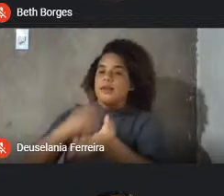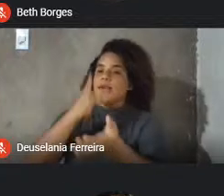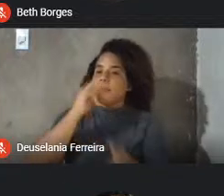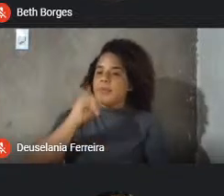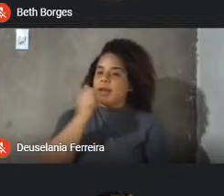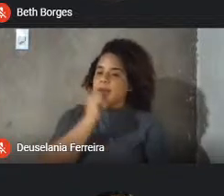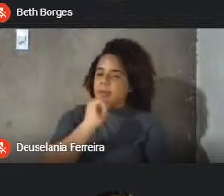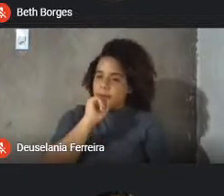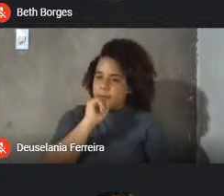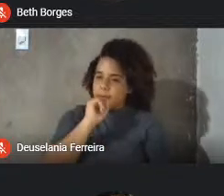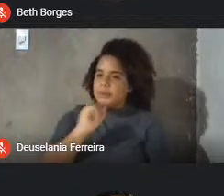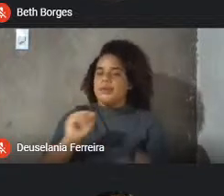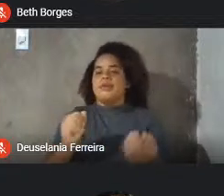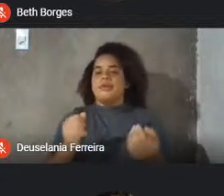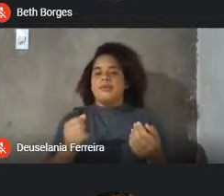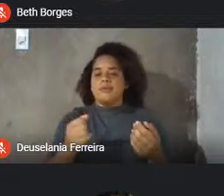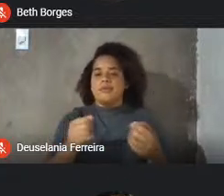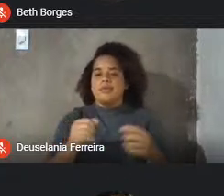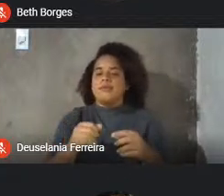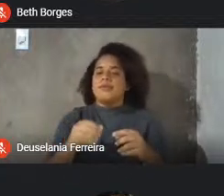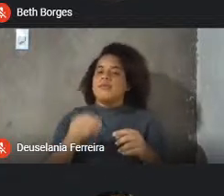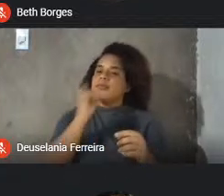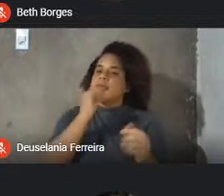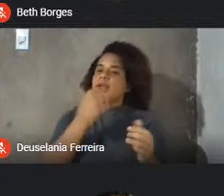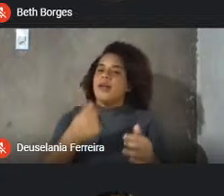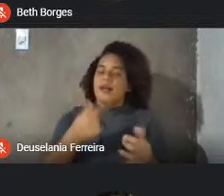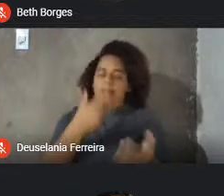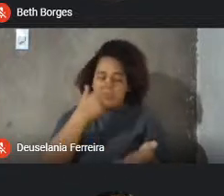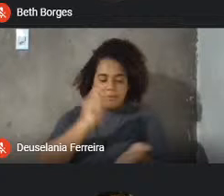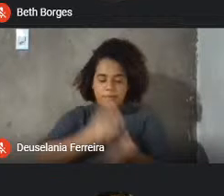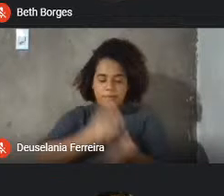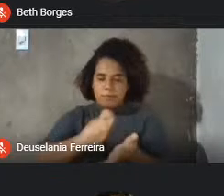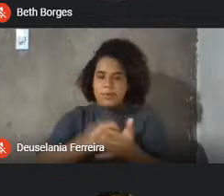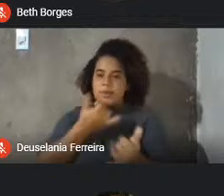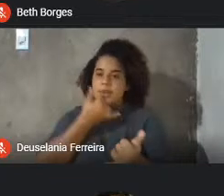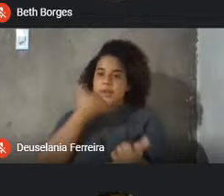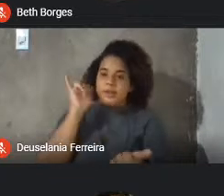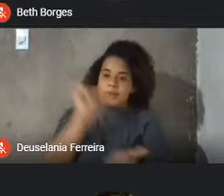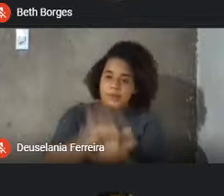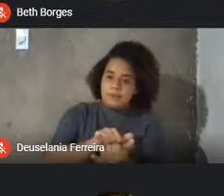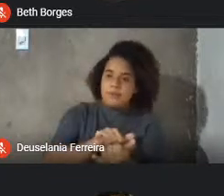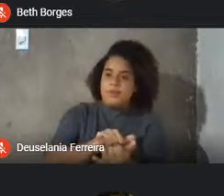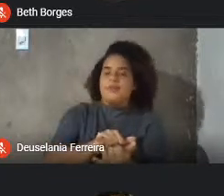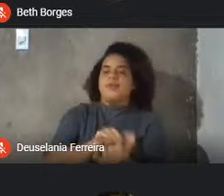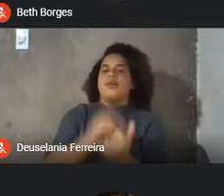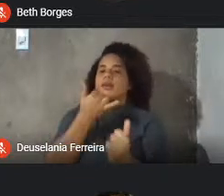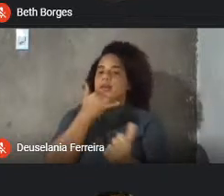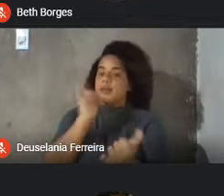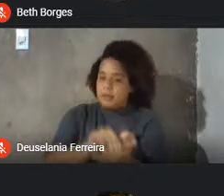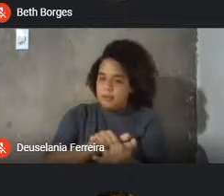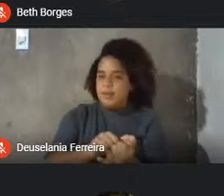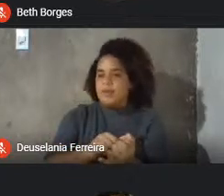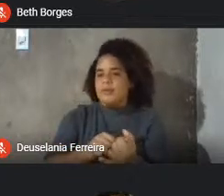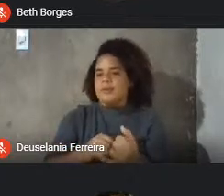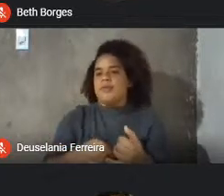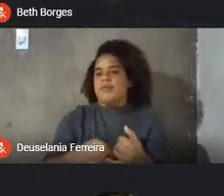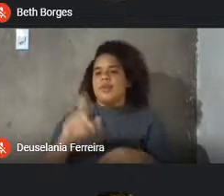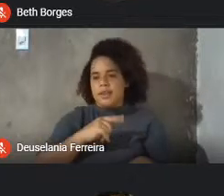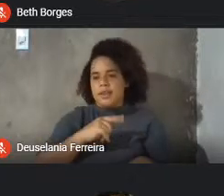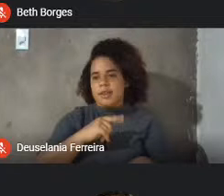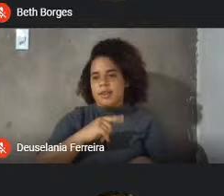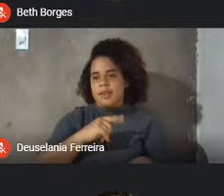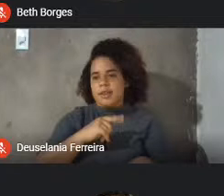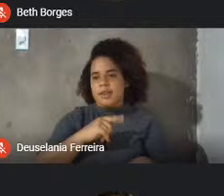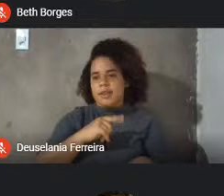se perdoar, tá? Através da carta aos pais, entre várias técnicas, são muitas técnicas. Eu não tenho como falar aqui,